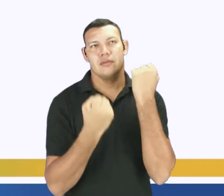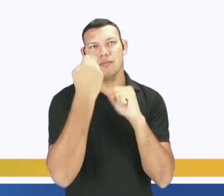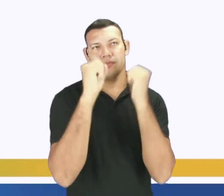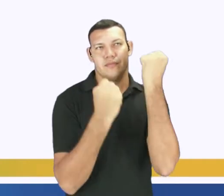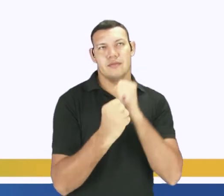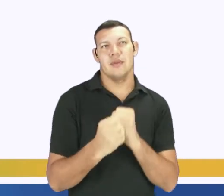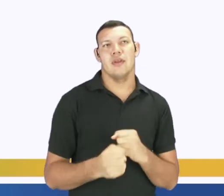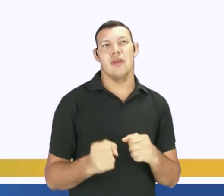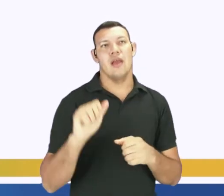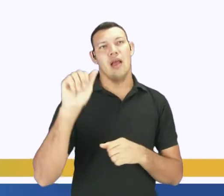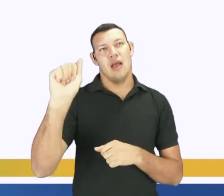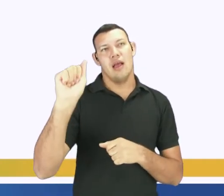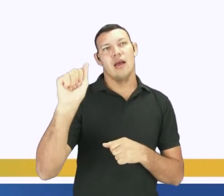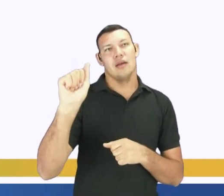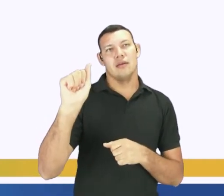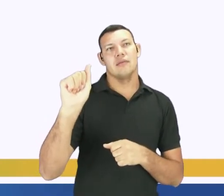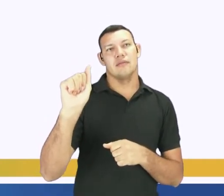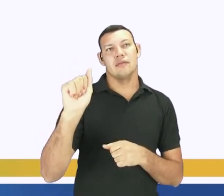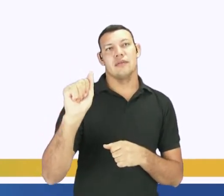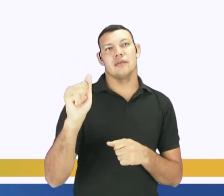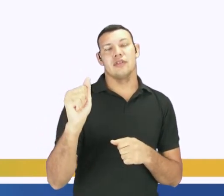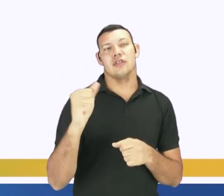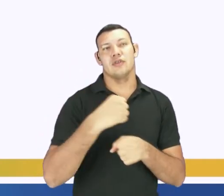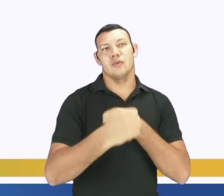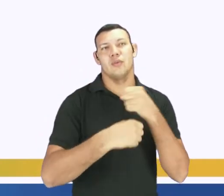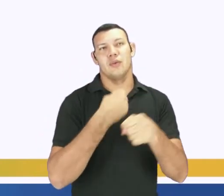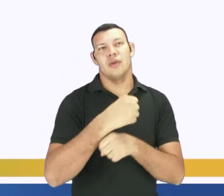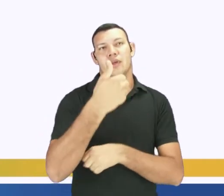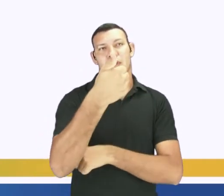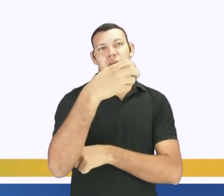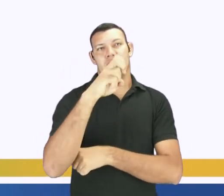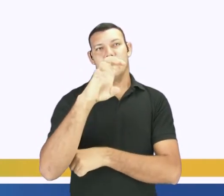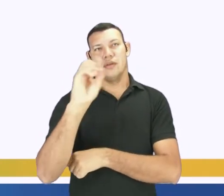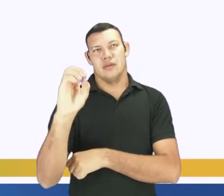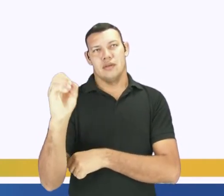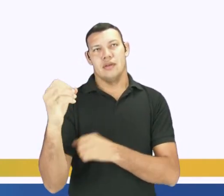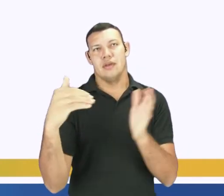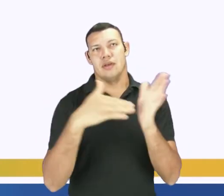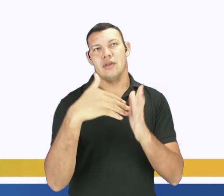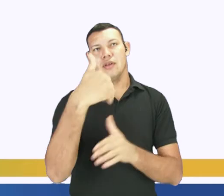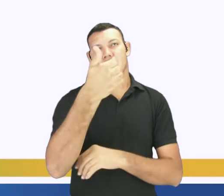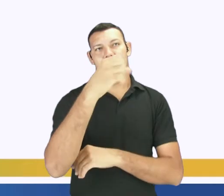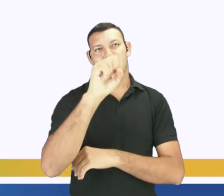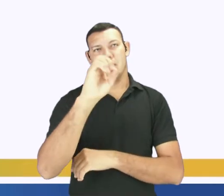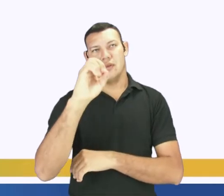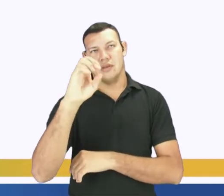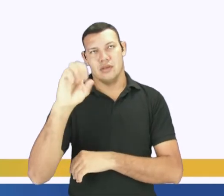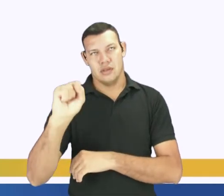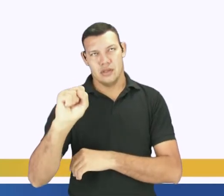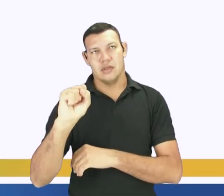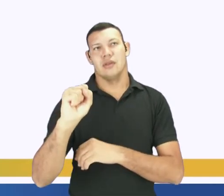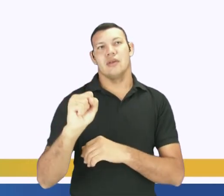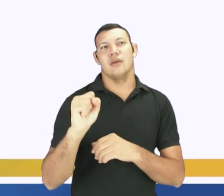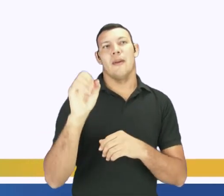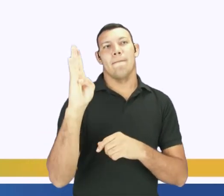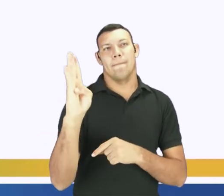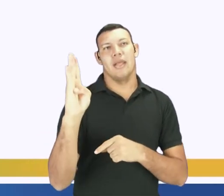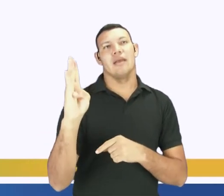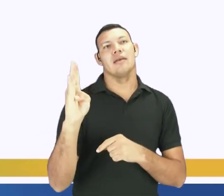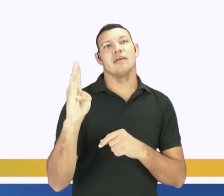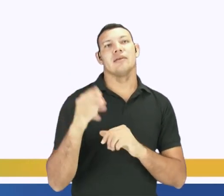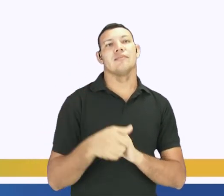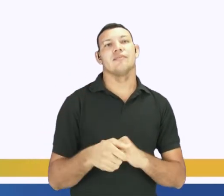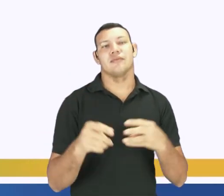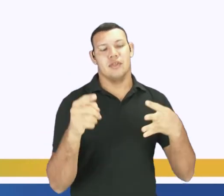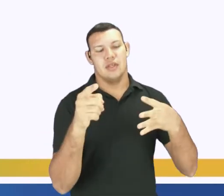a 1808. Letra B, segunda fase, de 1808 a 1930. Letra C, terceira fase, de